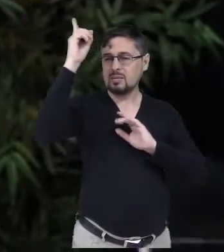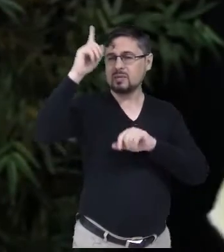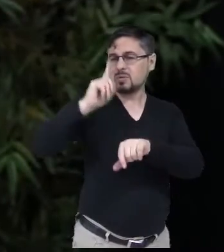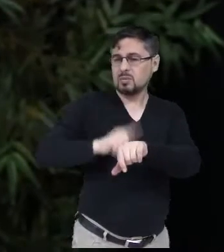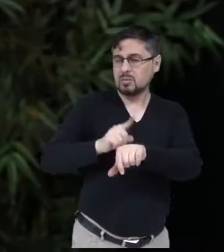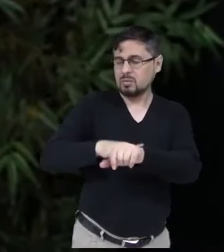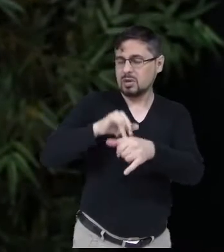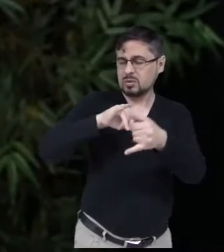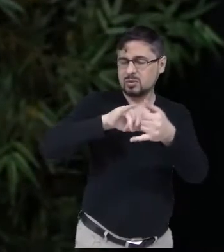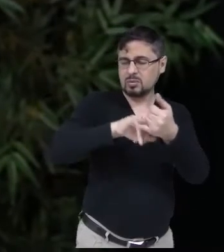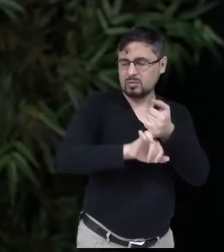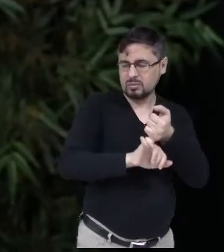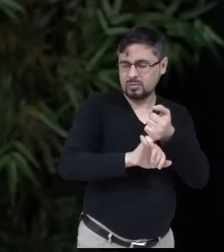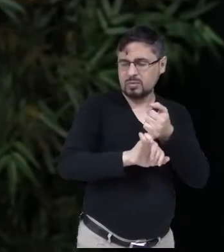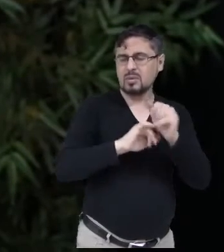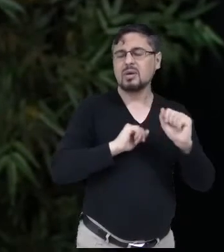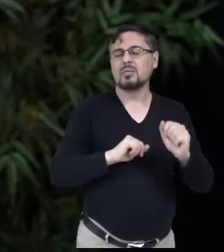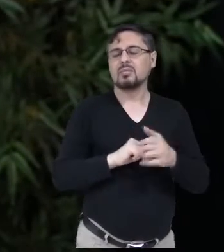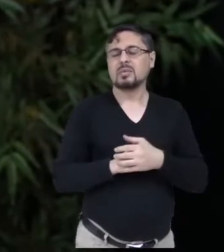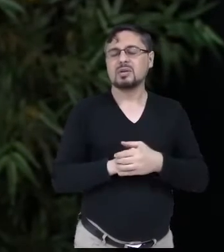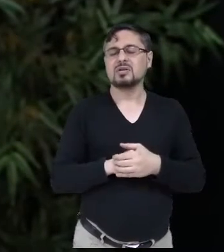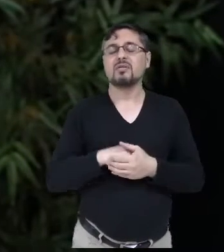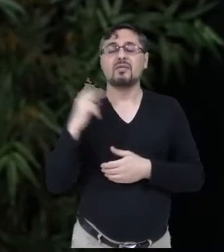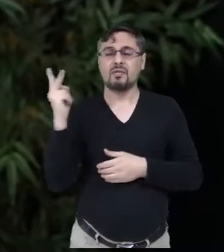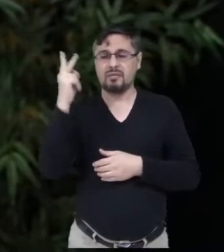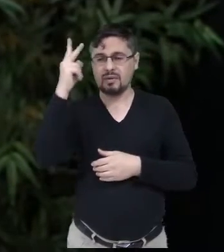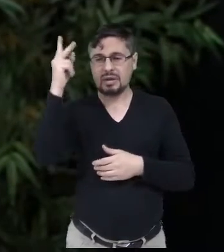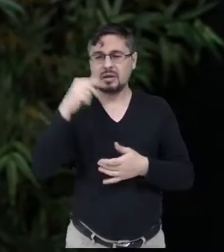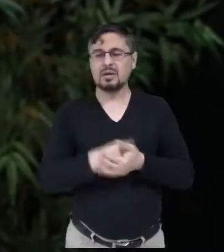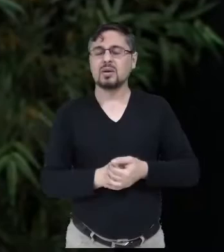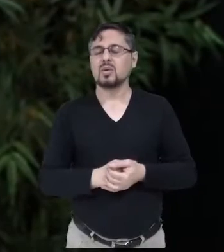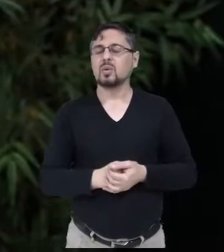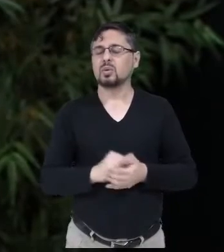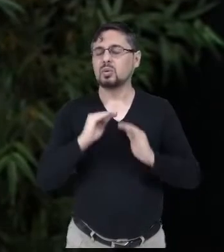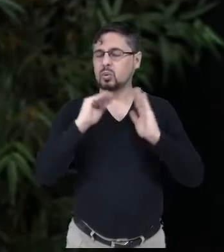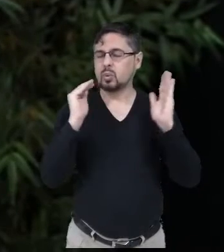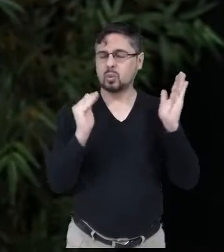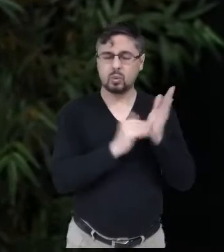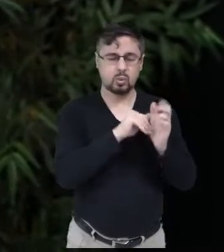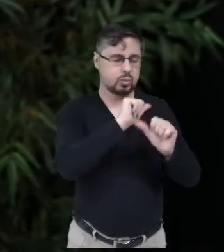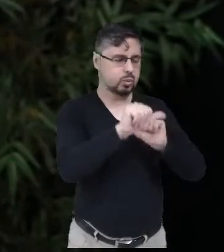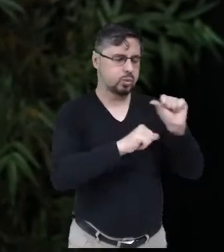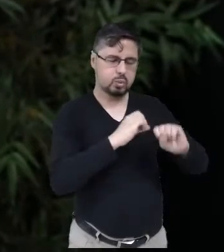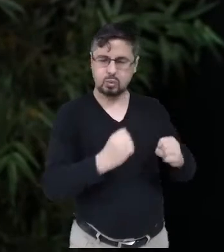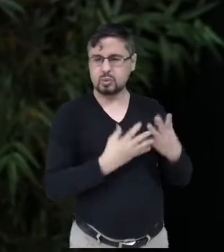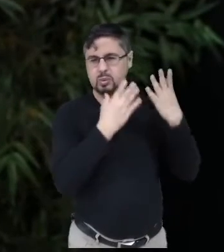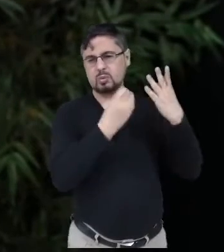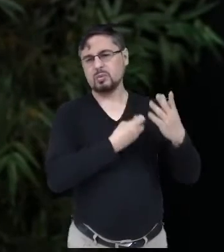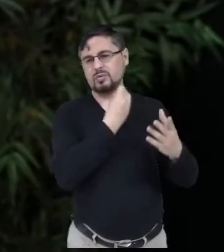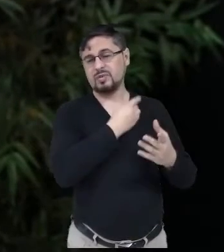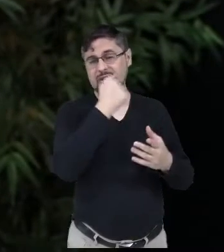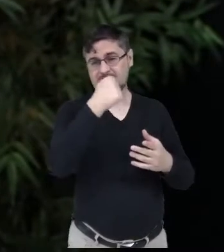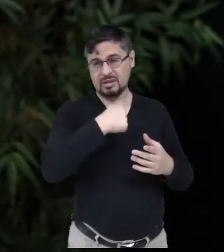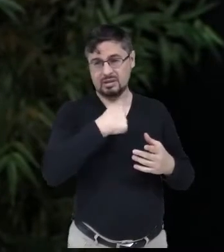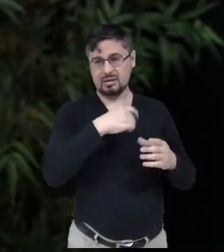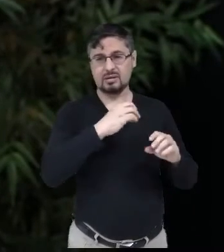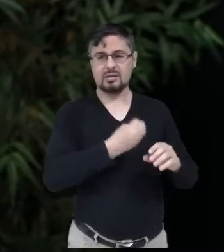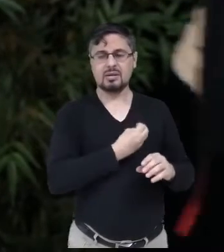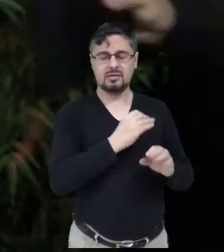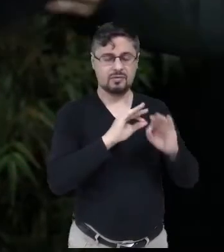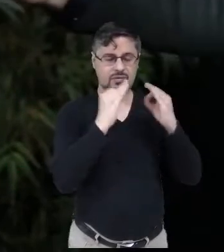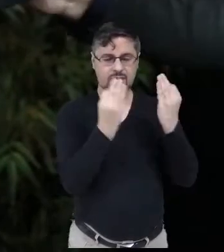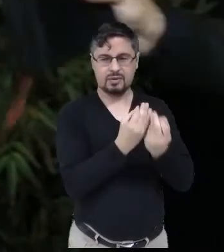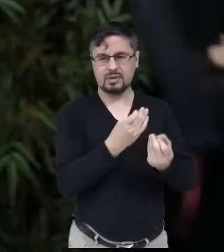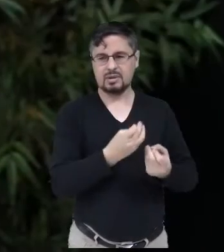outro homem valeram a devastação e a calamidade que ocorreu em sua vida e na sua família como resultado. O